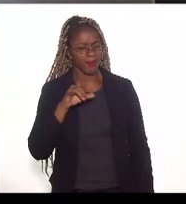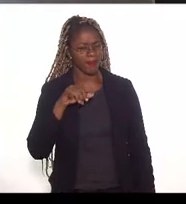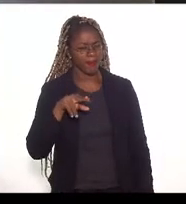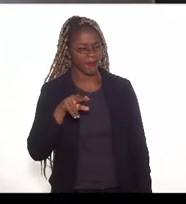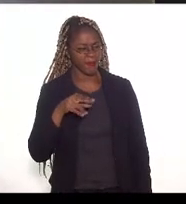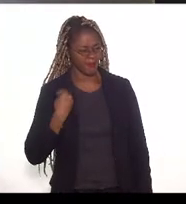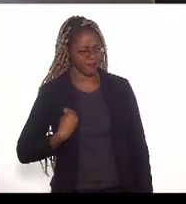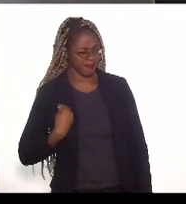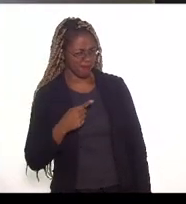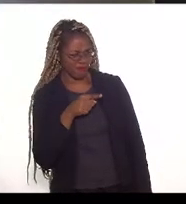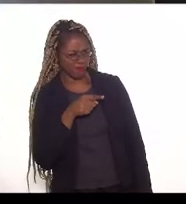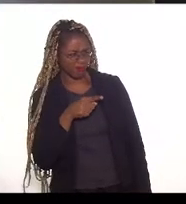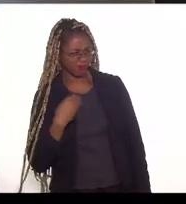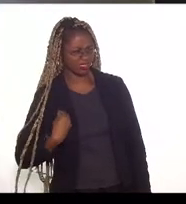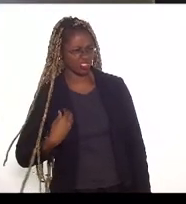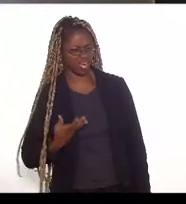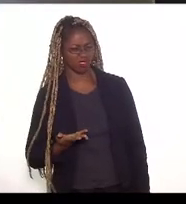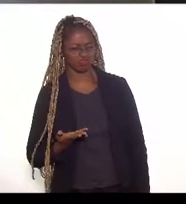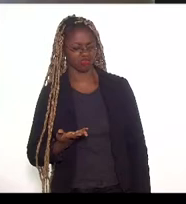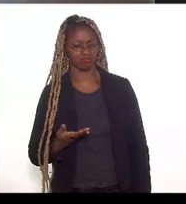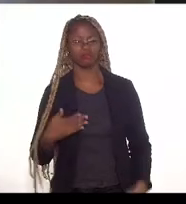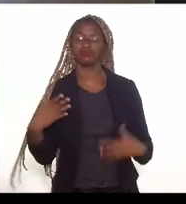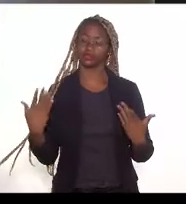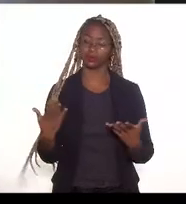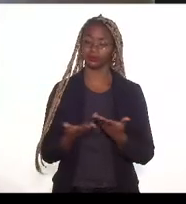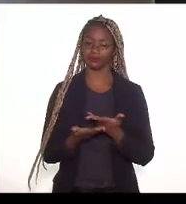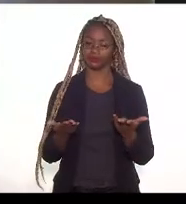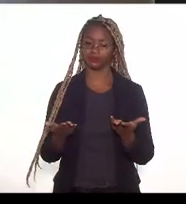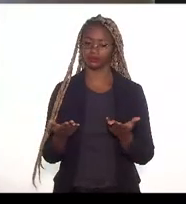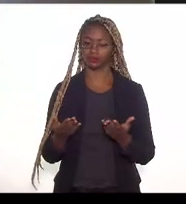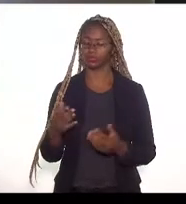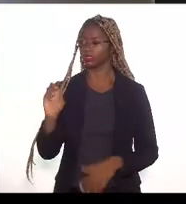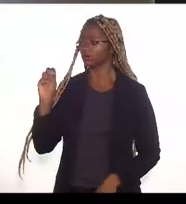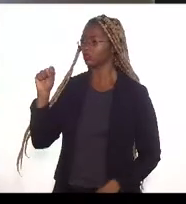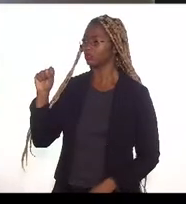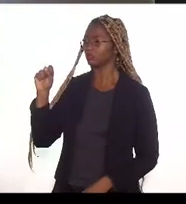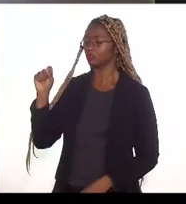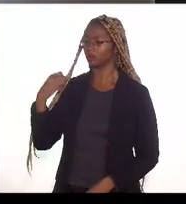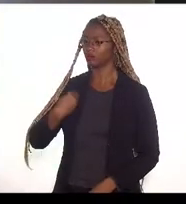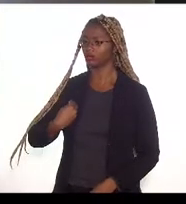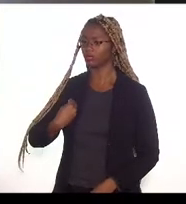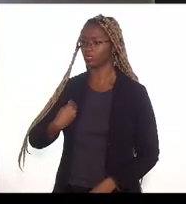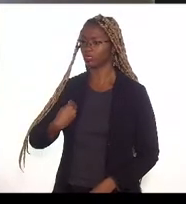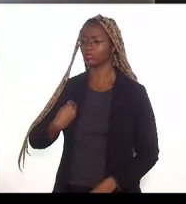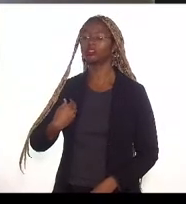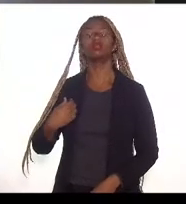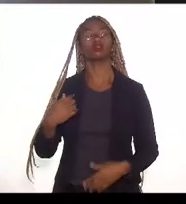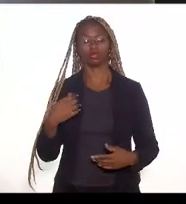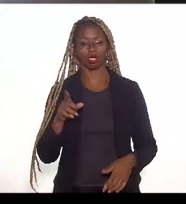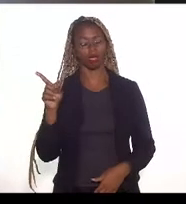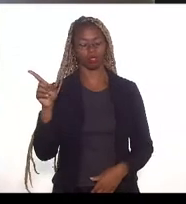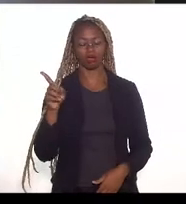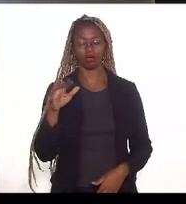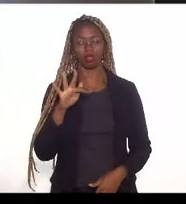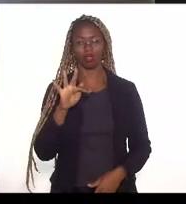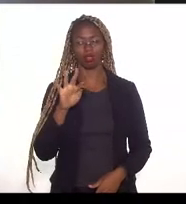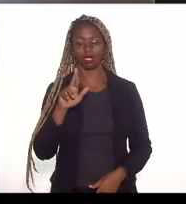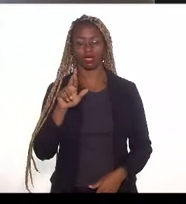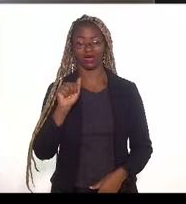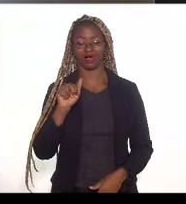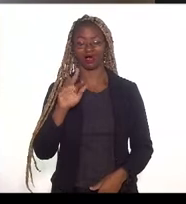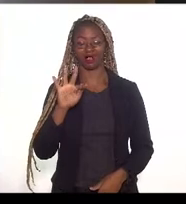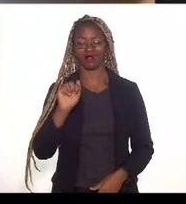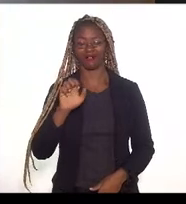Bom, então esses são... Excelência, não está. Rafael Menezes também está presente.